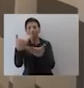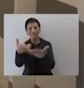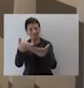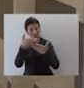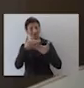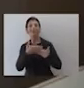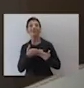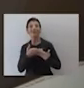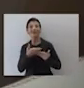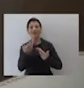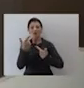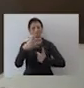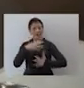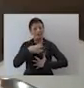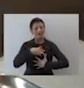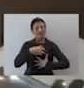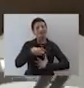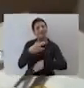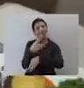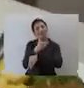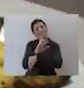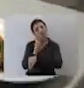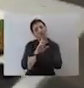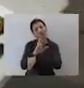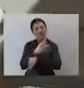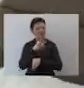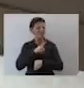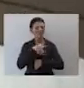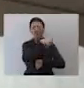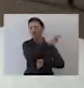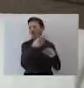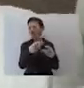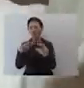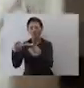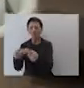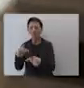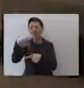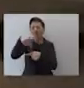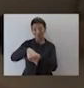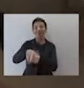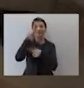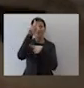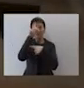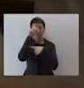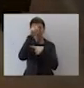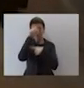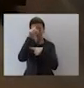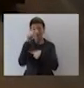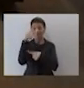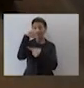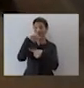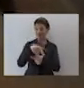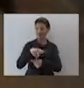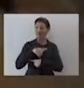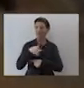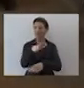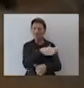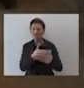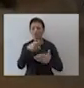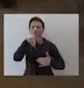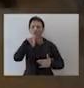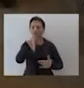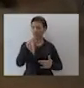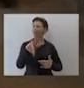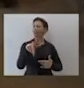está de portas abertas para te atender nosso jeito de cuidar se faz presente em todos os ambientes do hospital